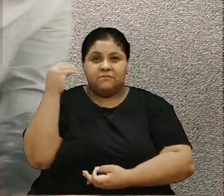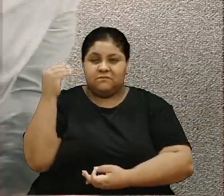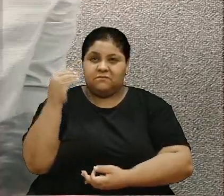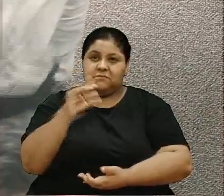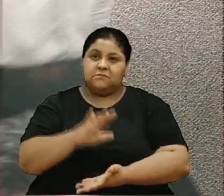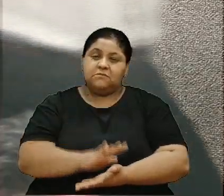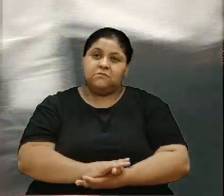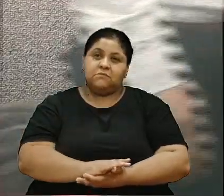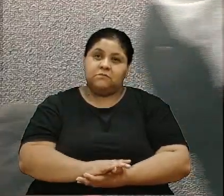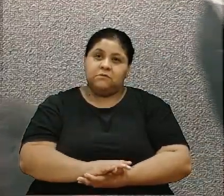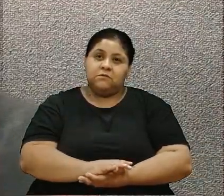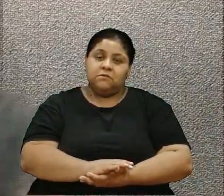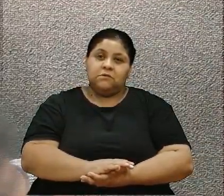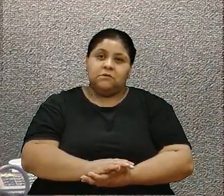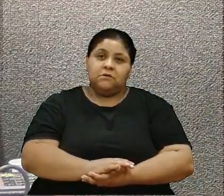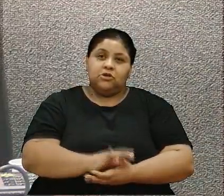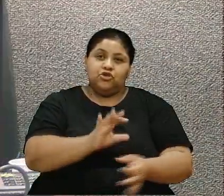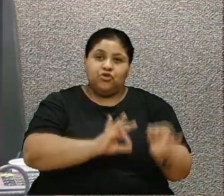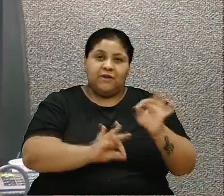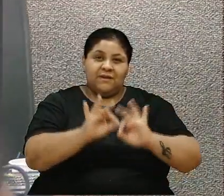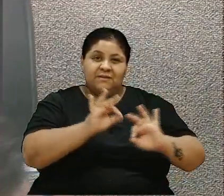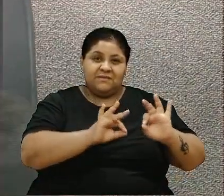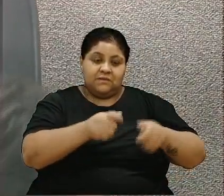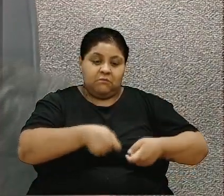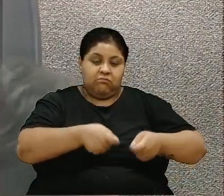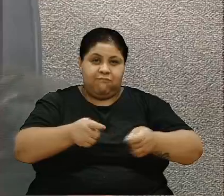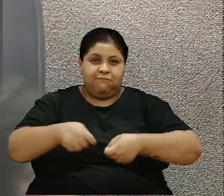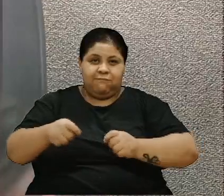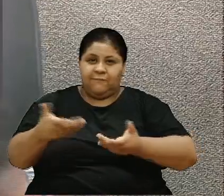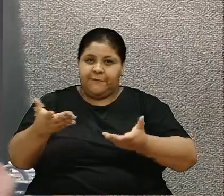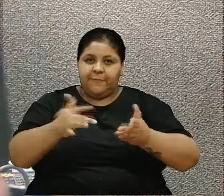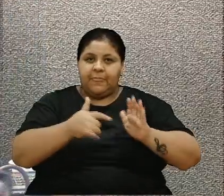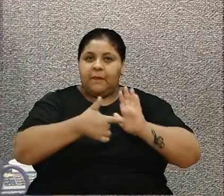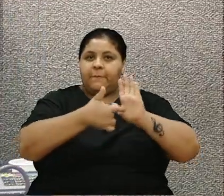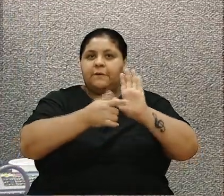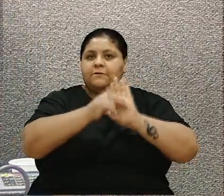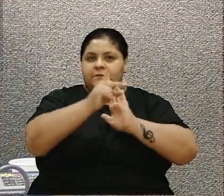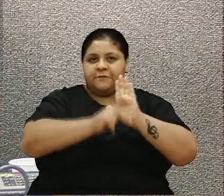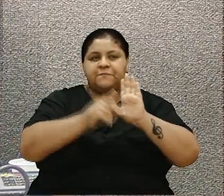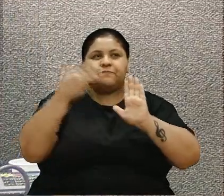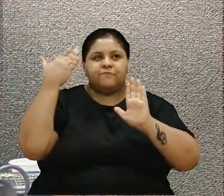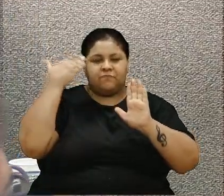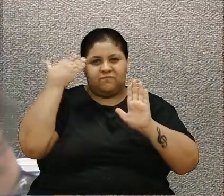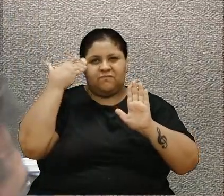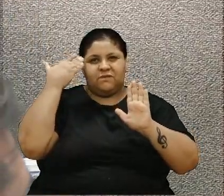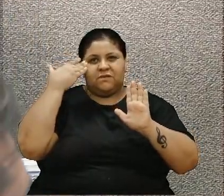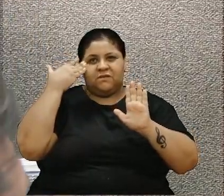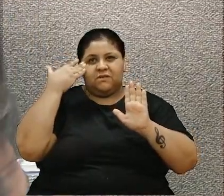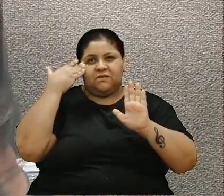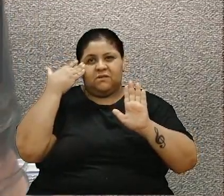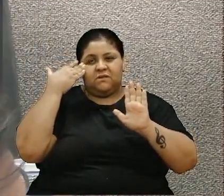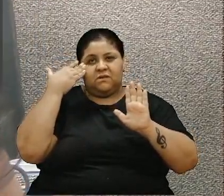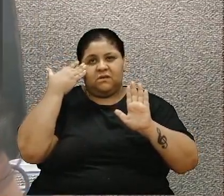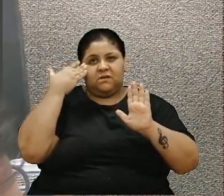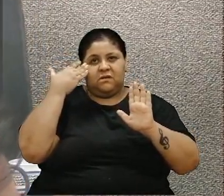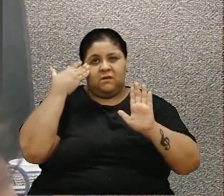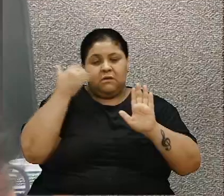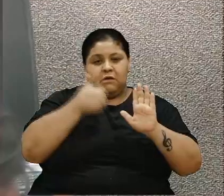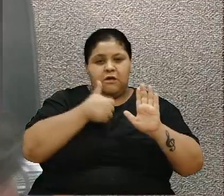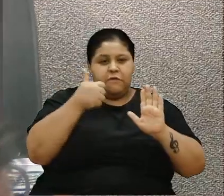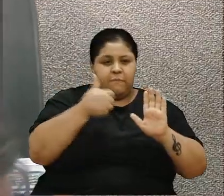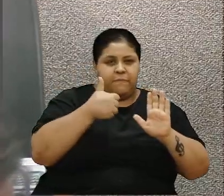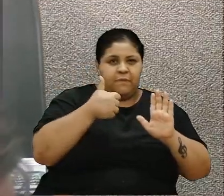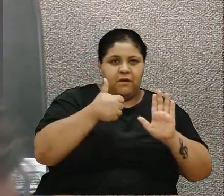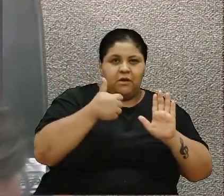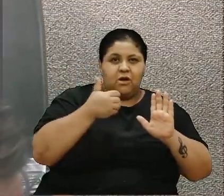de ser ordenador de despesa. Muitas vezes, quando se apresenta projetos, a gente sabe que uma coisa é o que se pensa e depois os encaminhamentos não